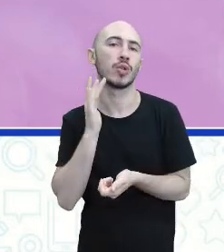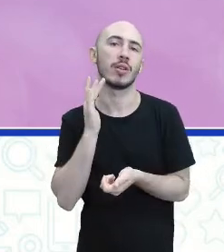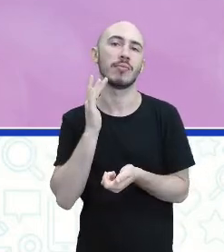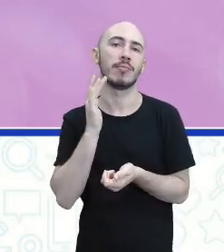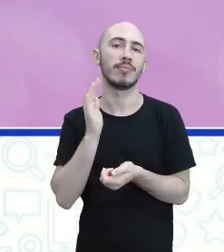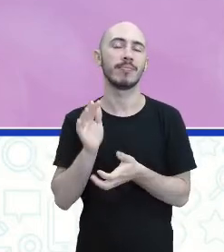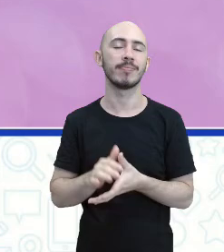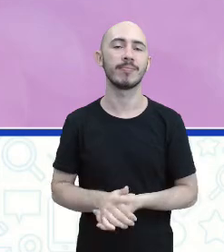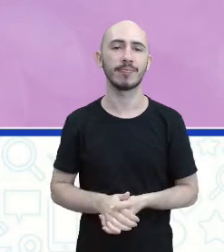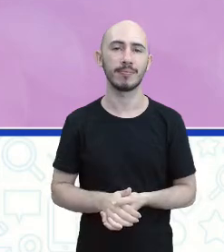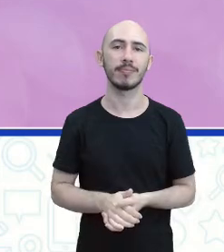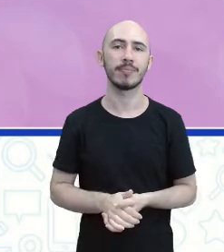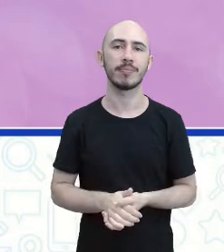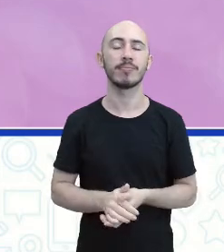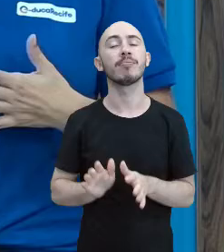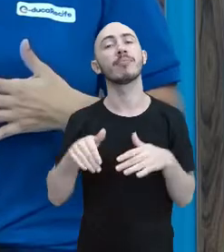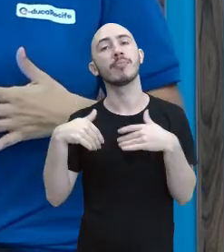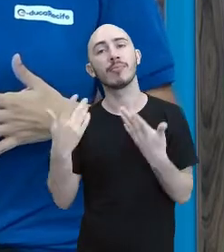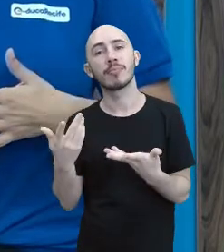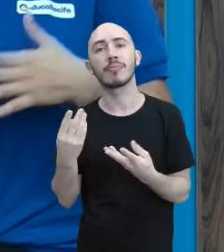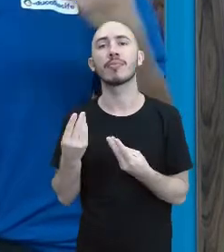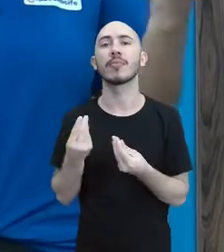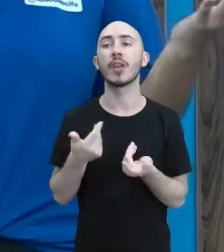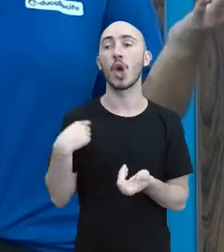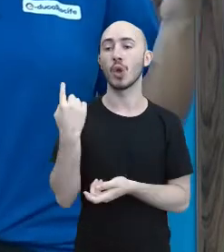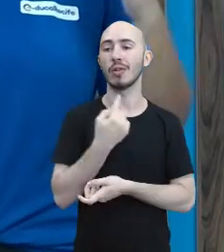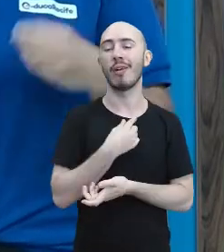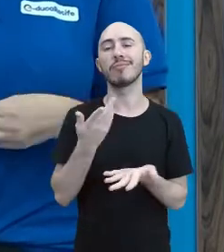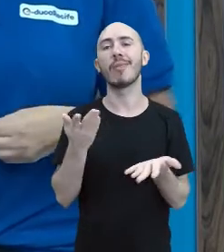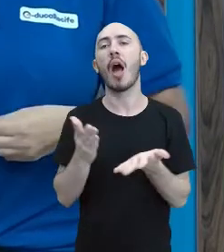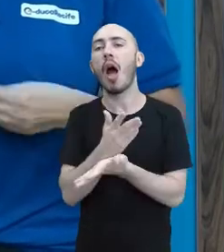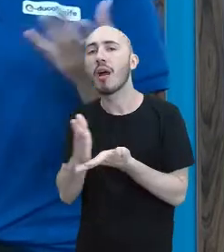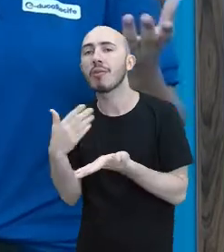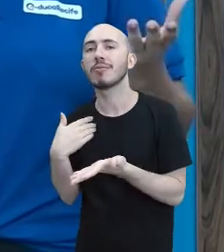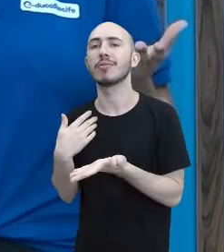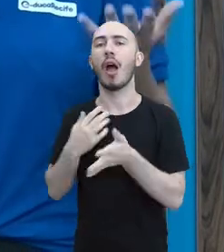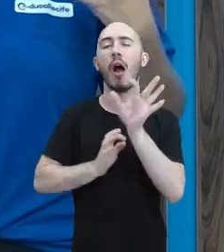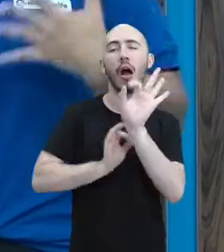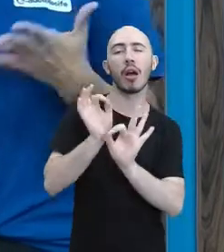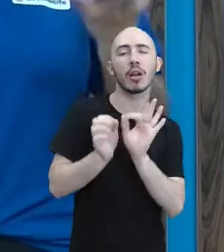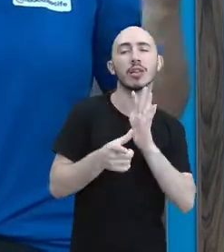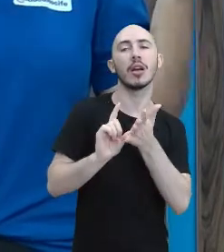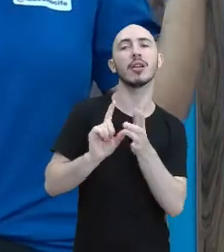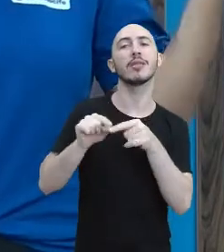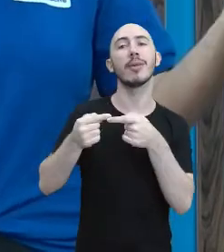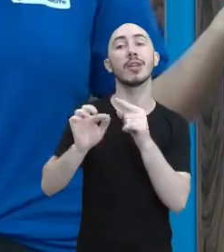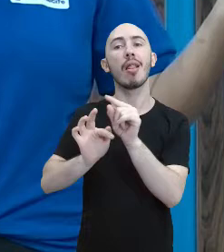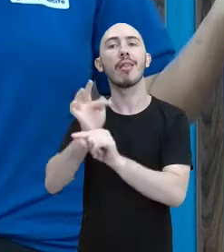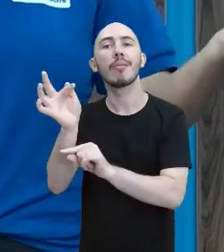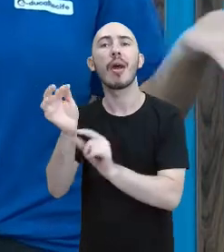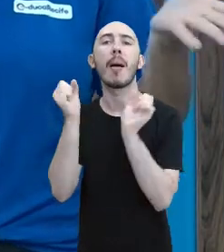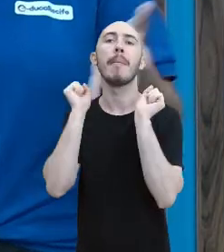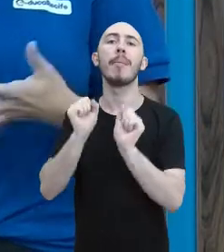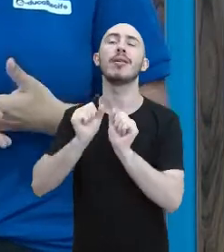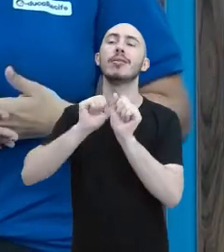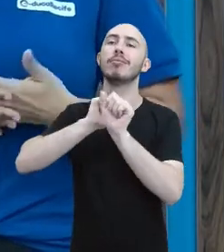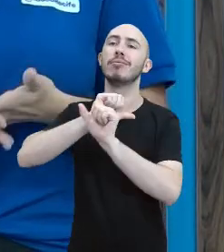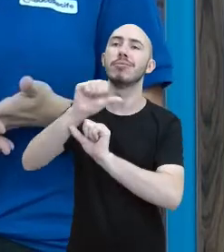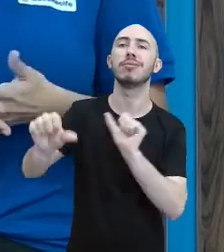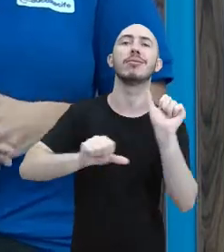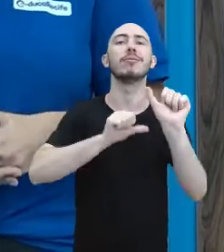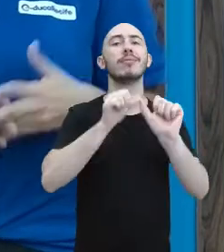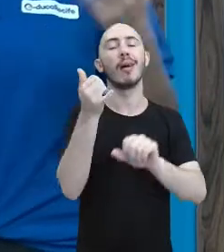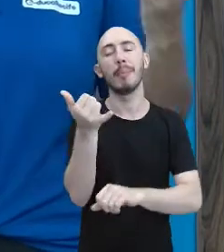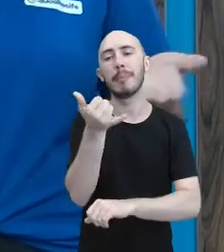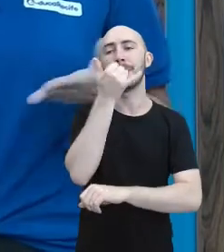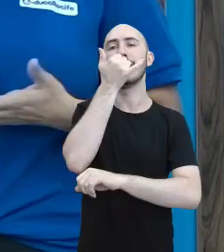né? E aí, por mais que às vezes a gente planeje algo, sempre pode sair do plano,